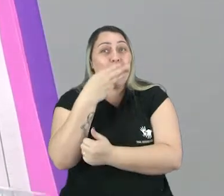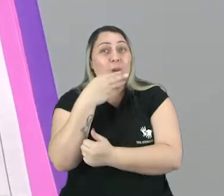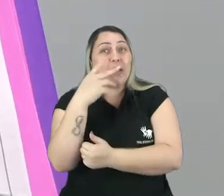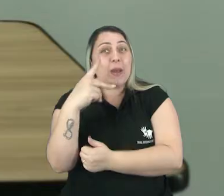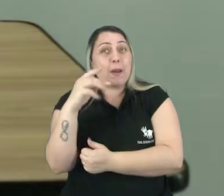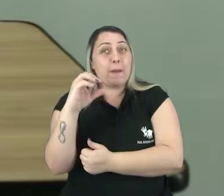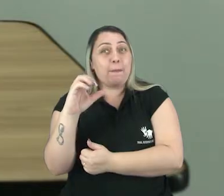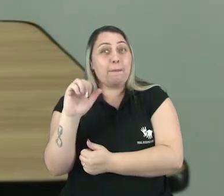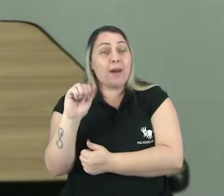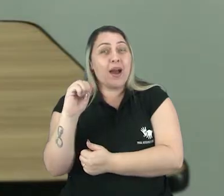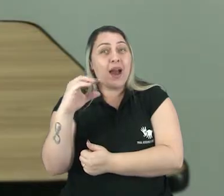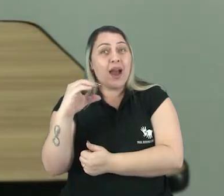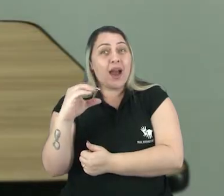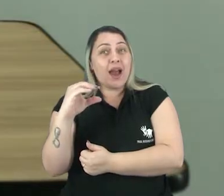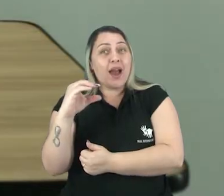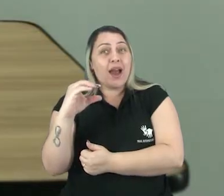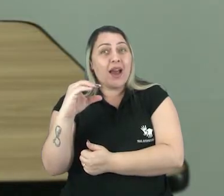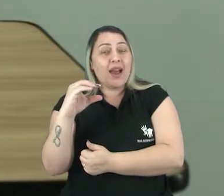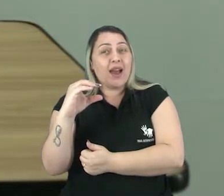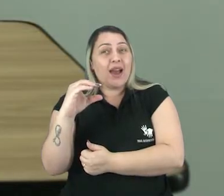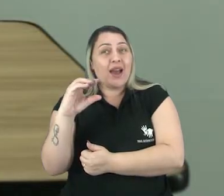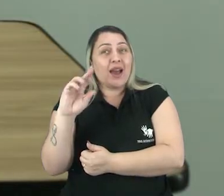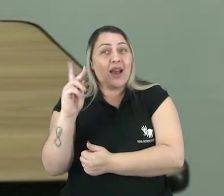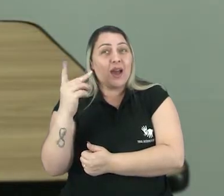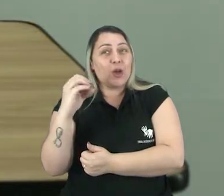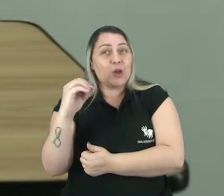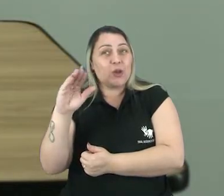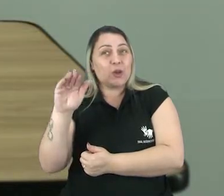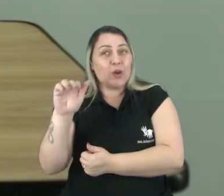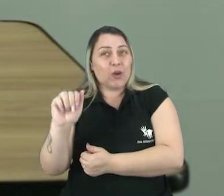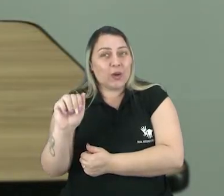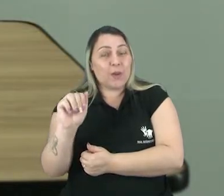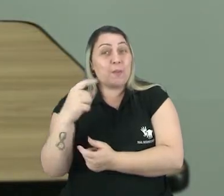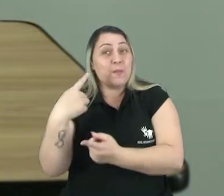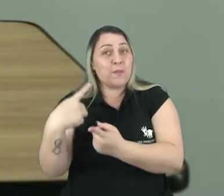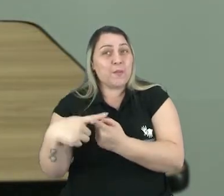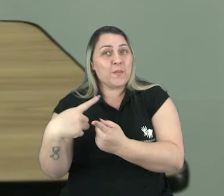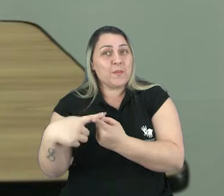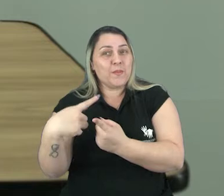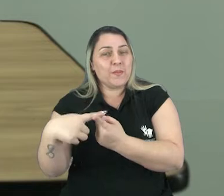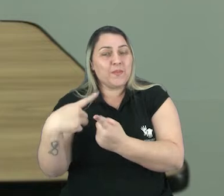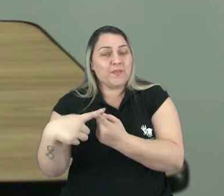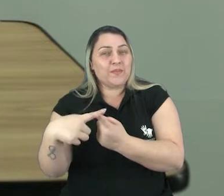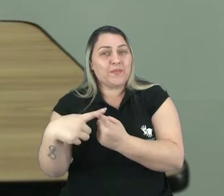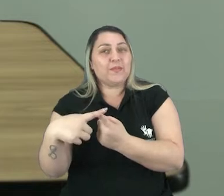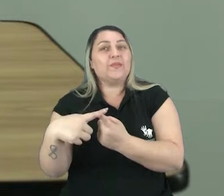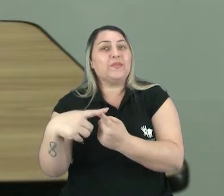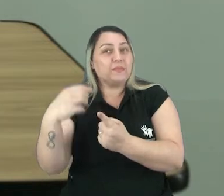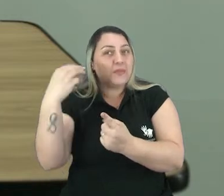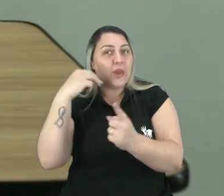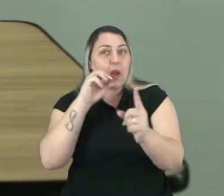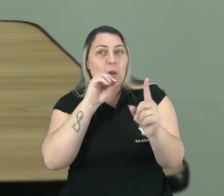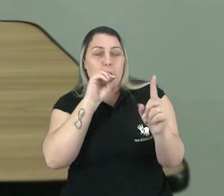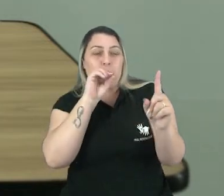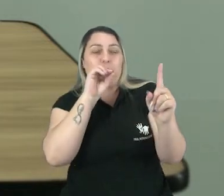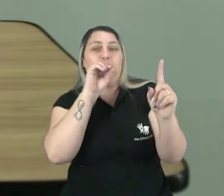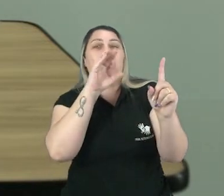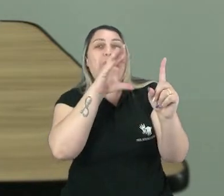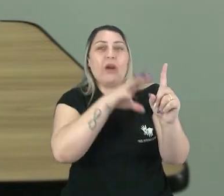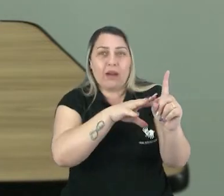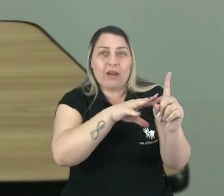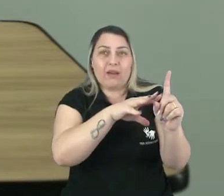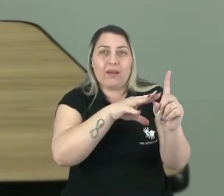aqui nós conseguimos compreender por que a Magali cuspiu em cima da